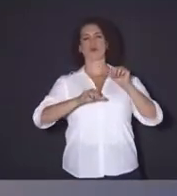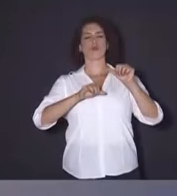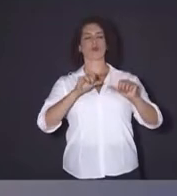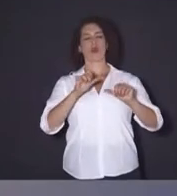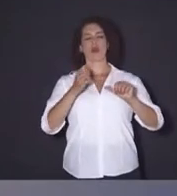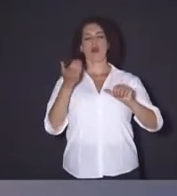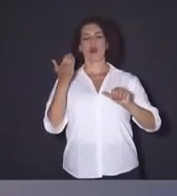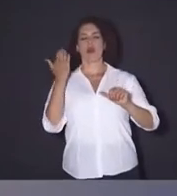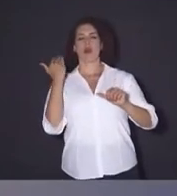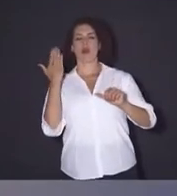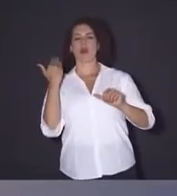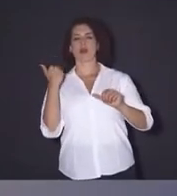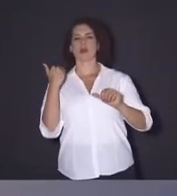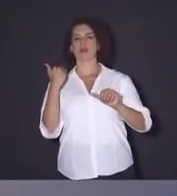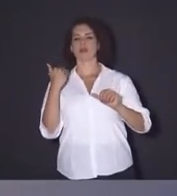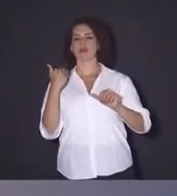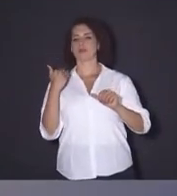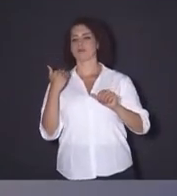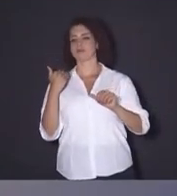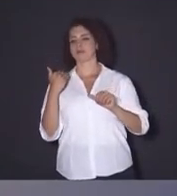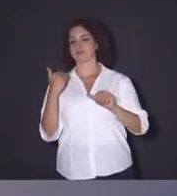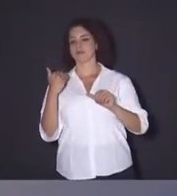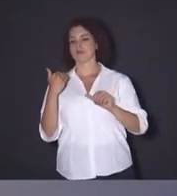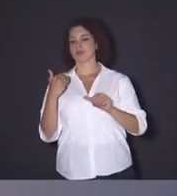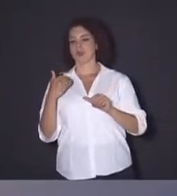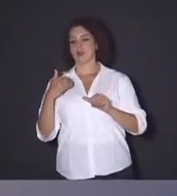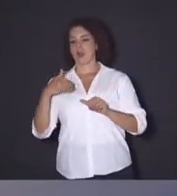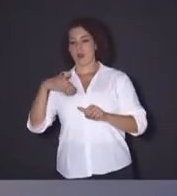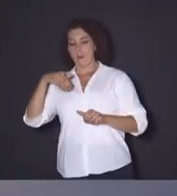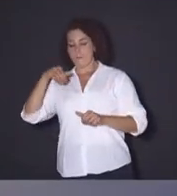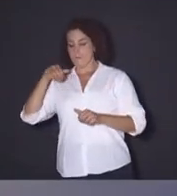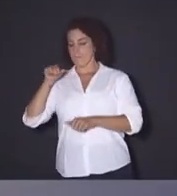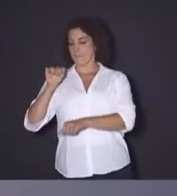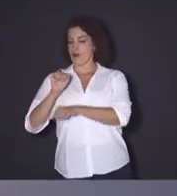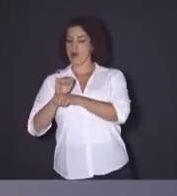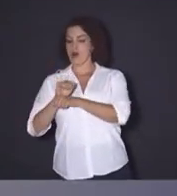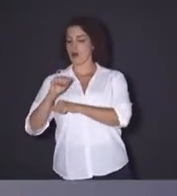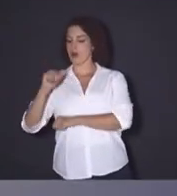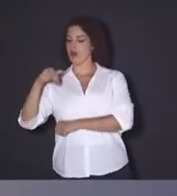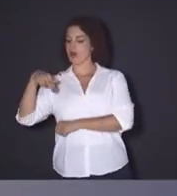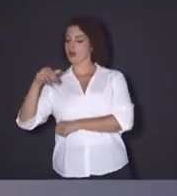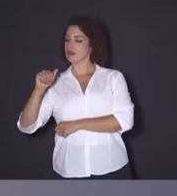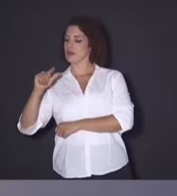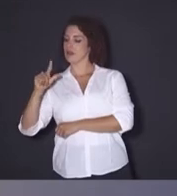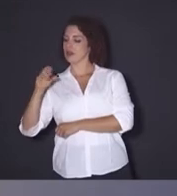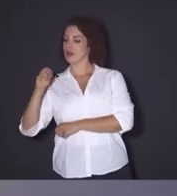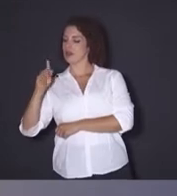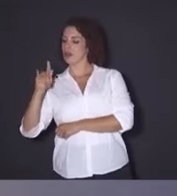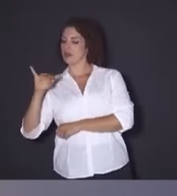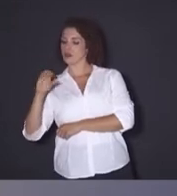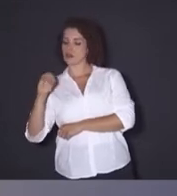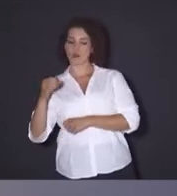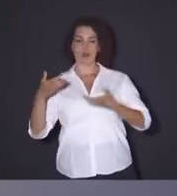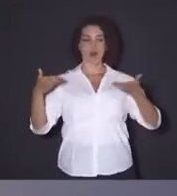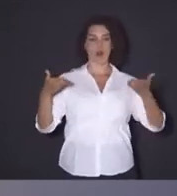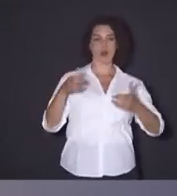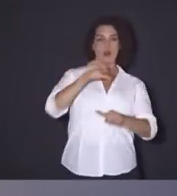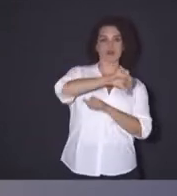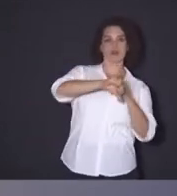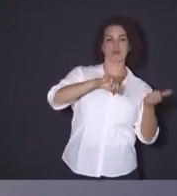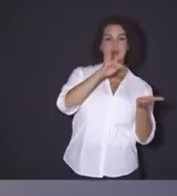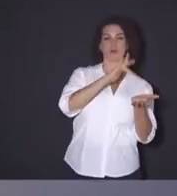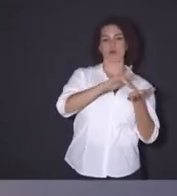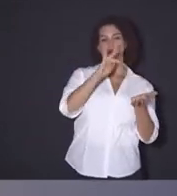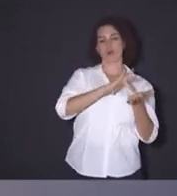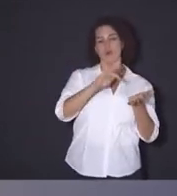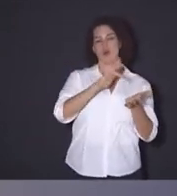analógico para o digital. Não que esses dois ambientes, Jackson, sejam excludentes. Não que eles sejam distintos, mas eles estão